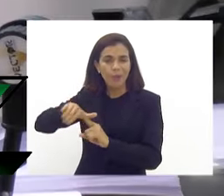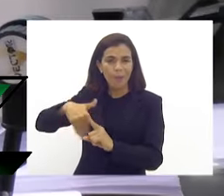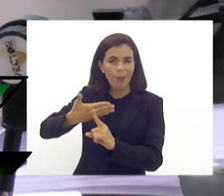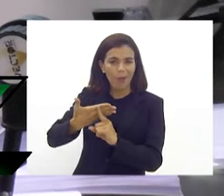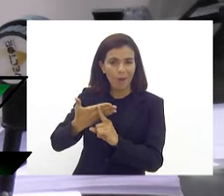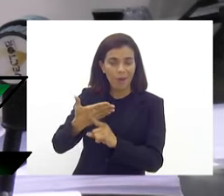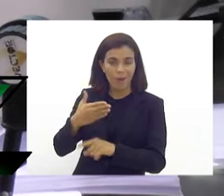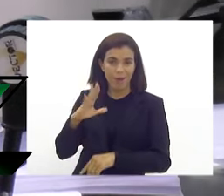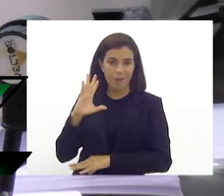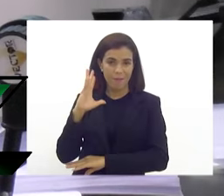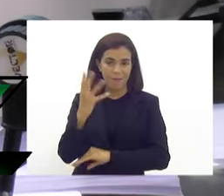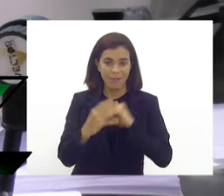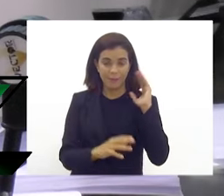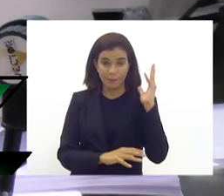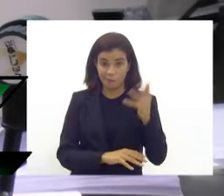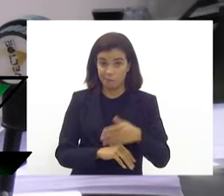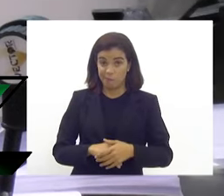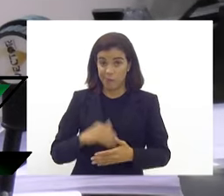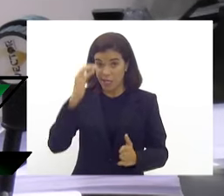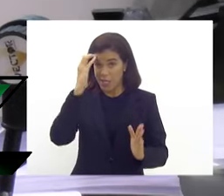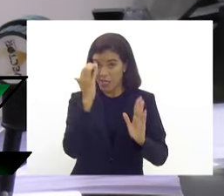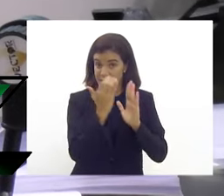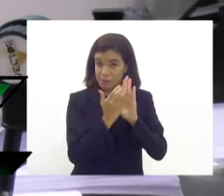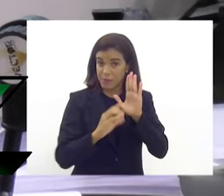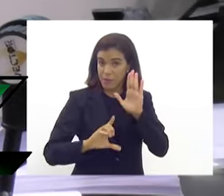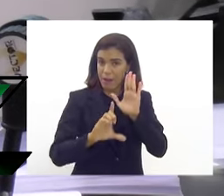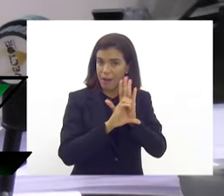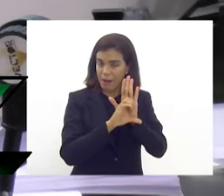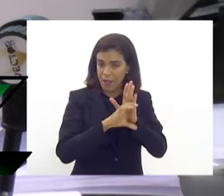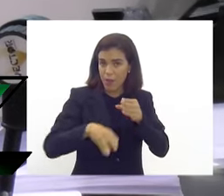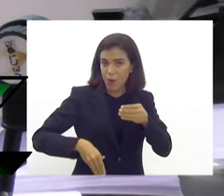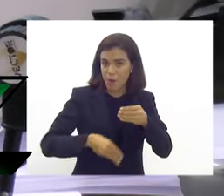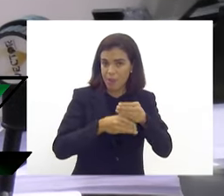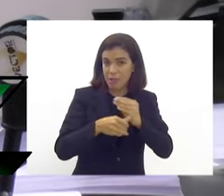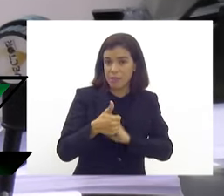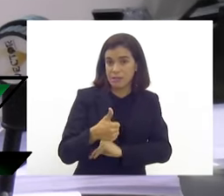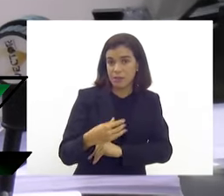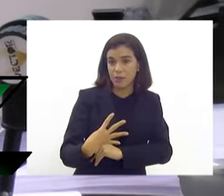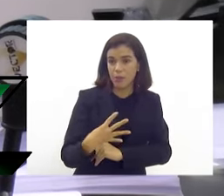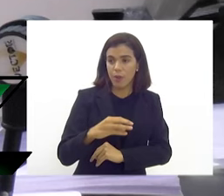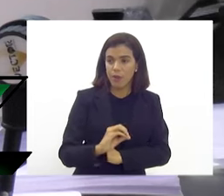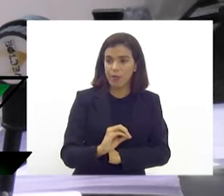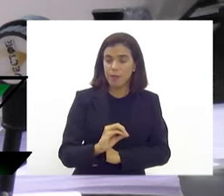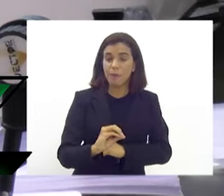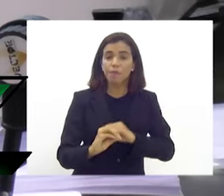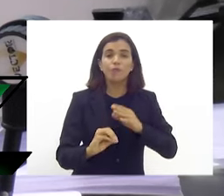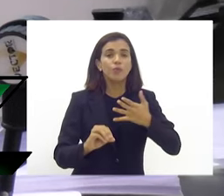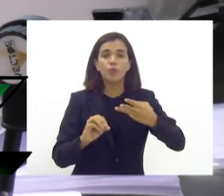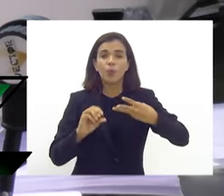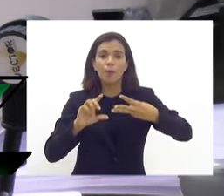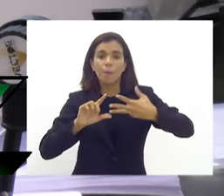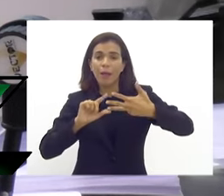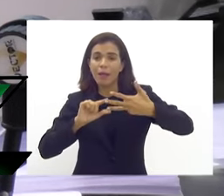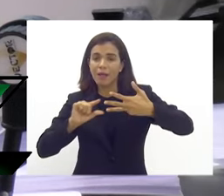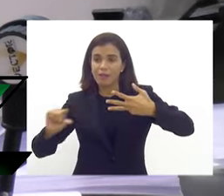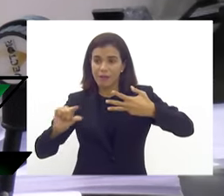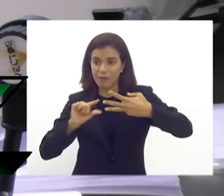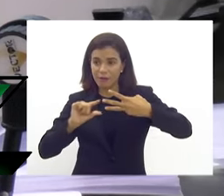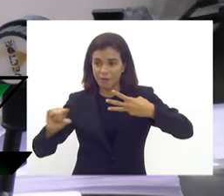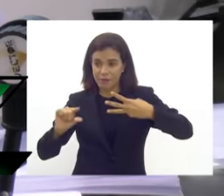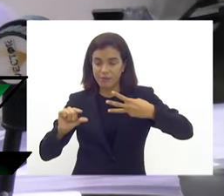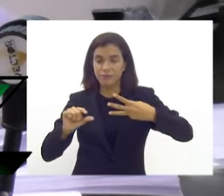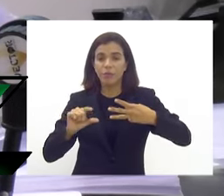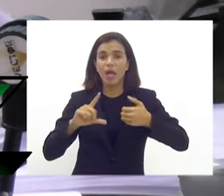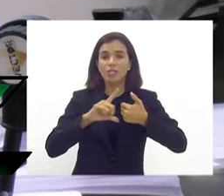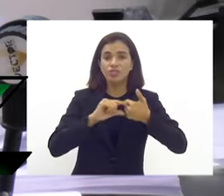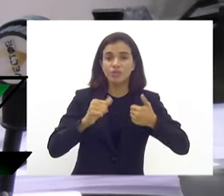ambiente de acordo com a lei complementar 140 do parágrafo Tero do artigo 17 diz